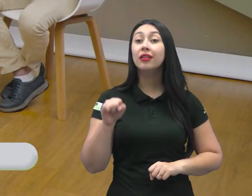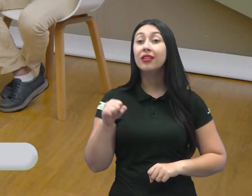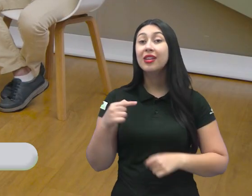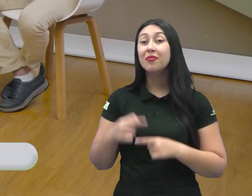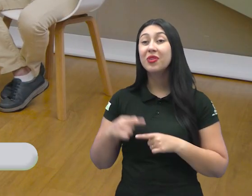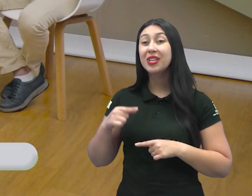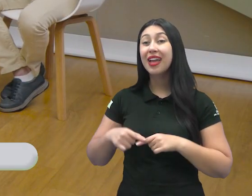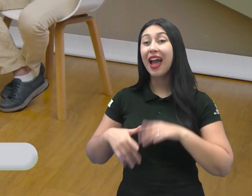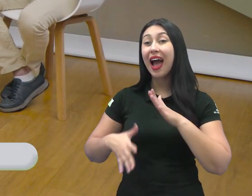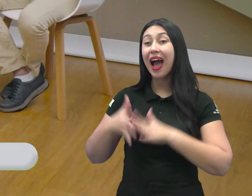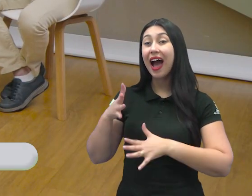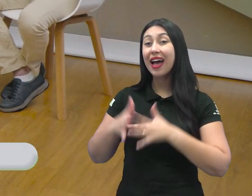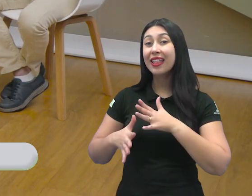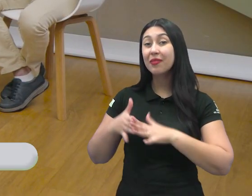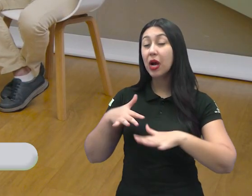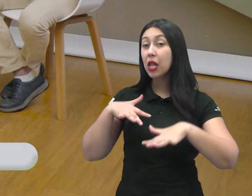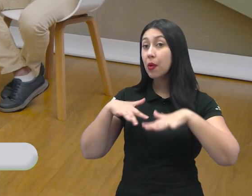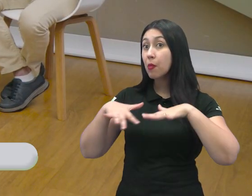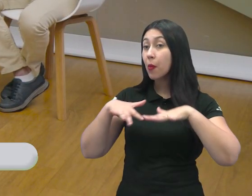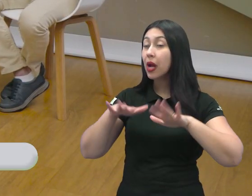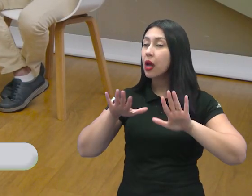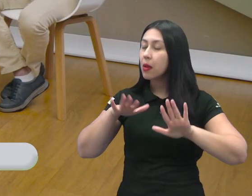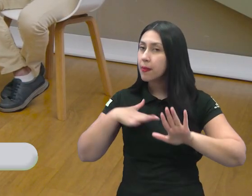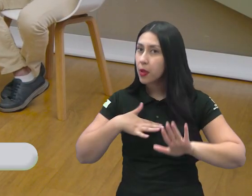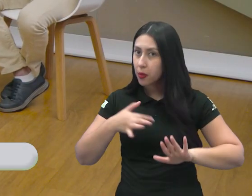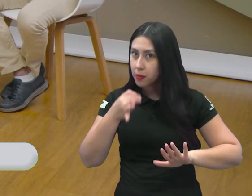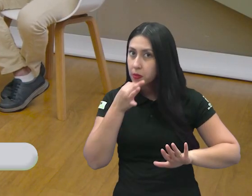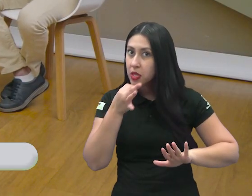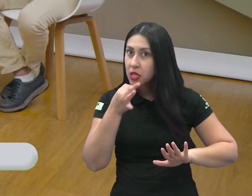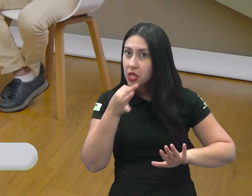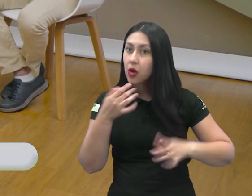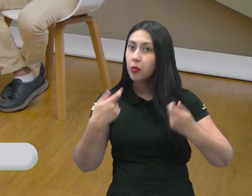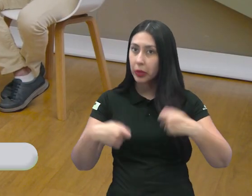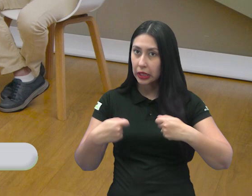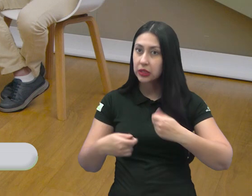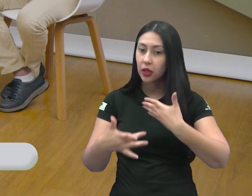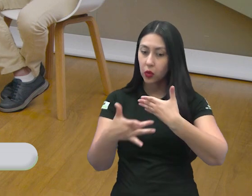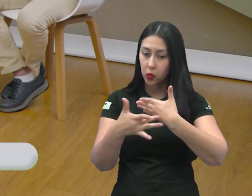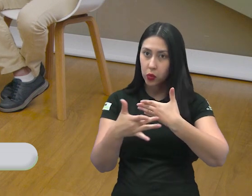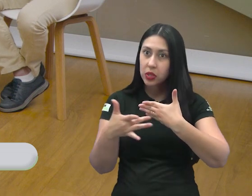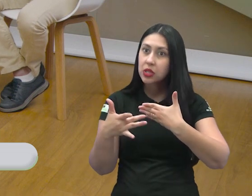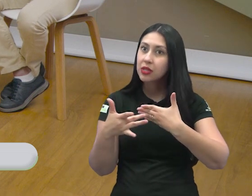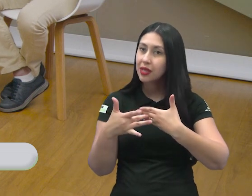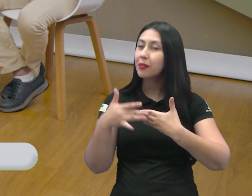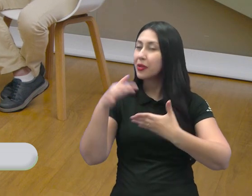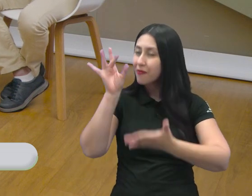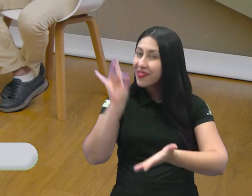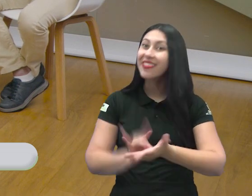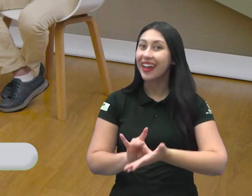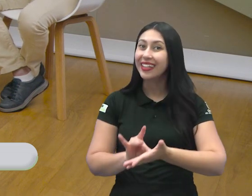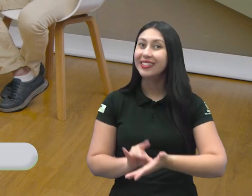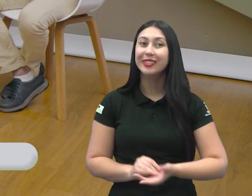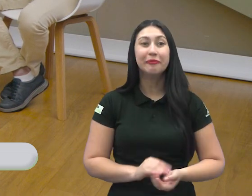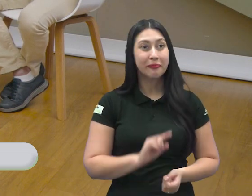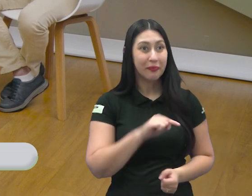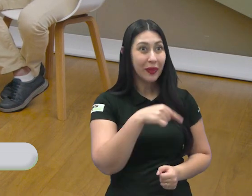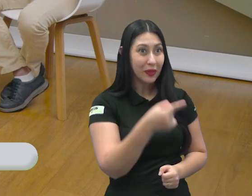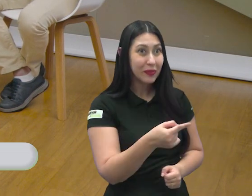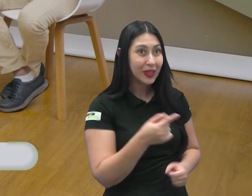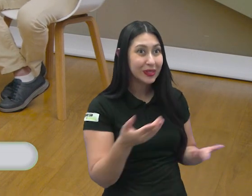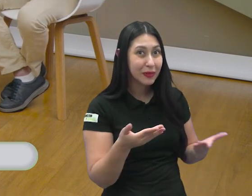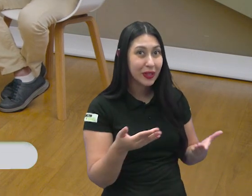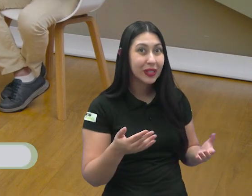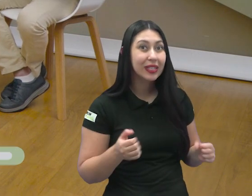normal. Quer dizer, isso eu estou supondo. Claro. Por um exame clínico fotográfico. Sim, sim. Vamos para a próxima imagem, quer